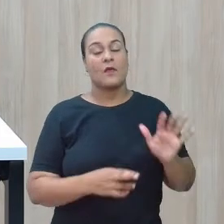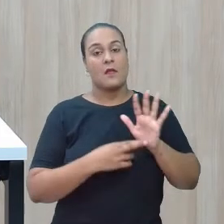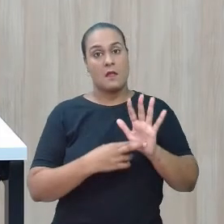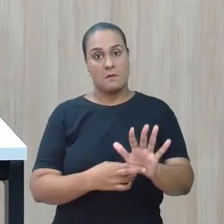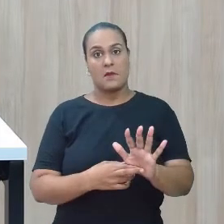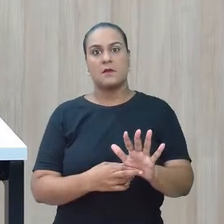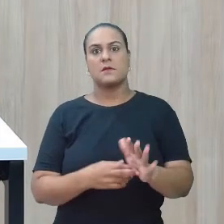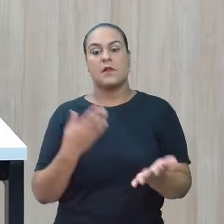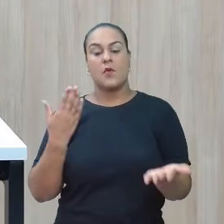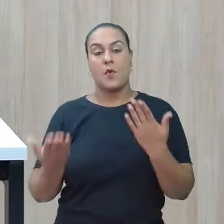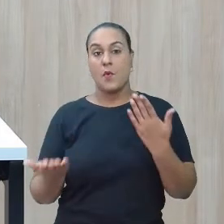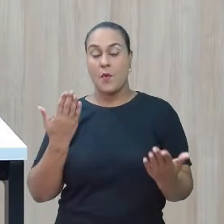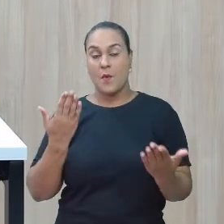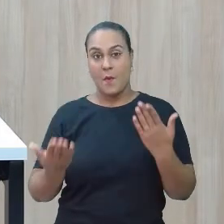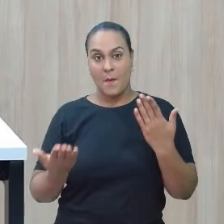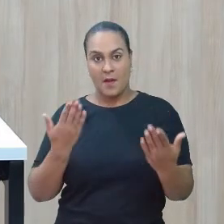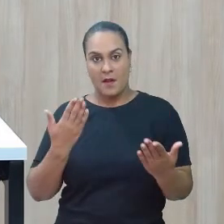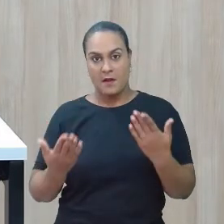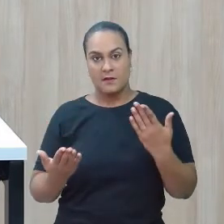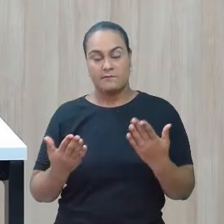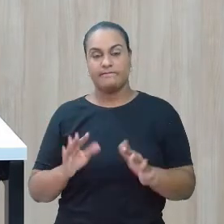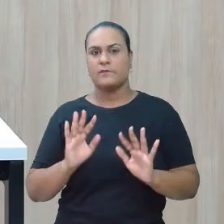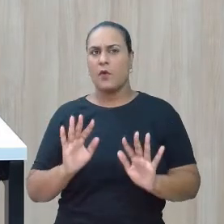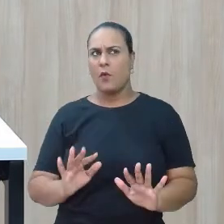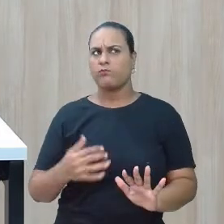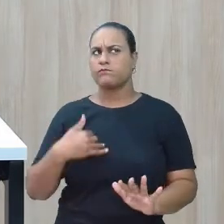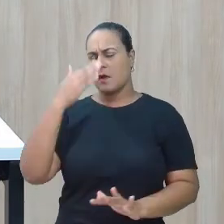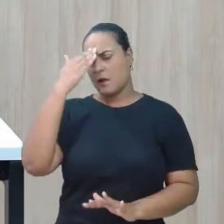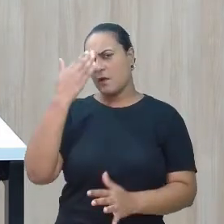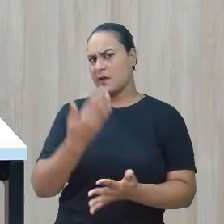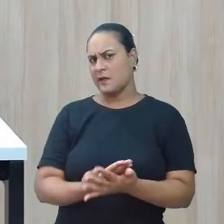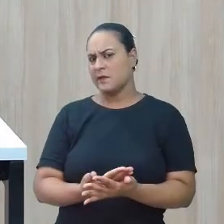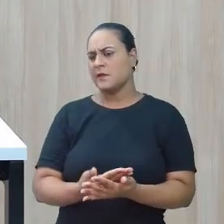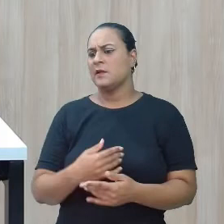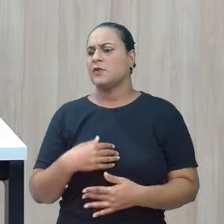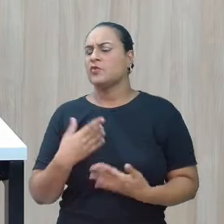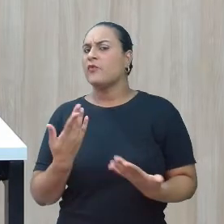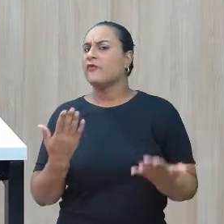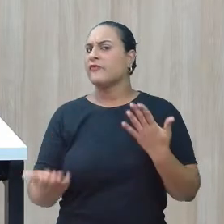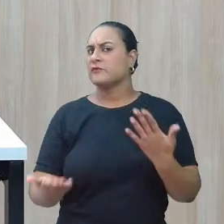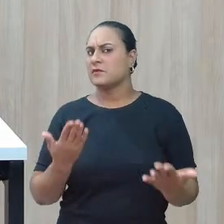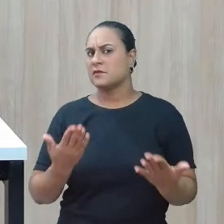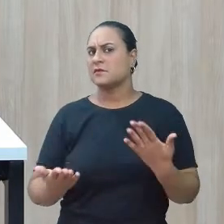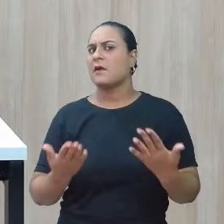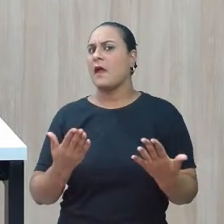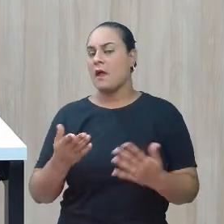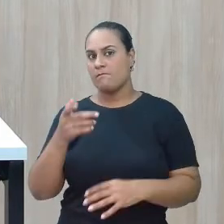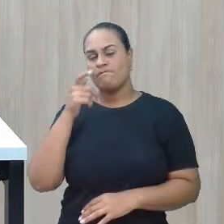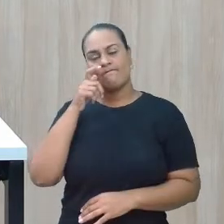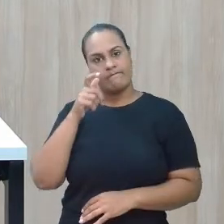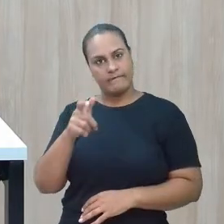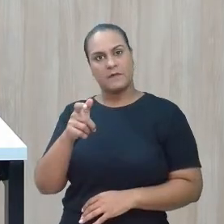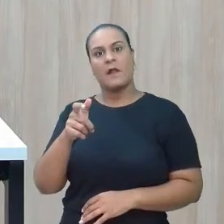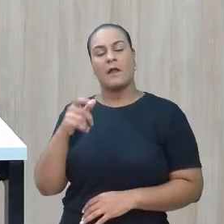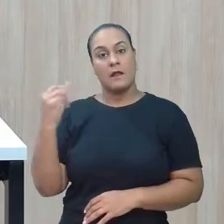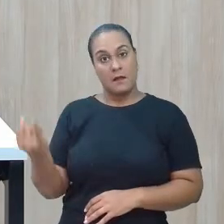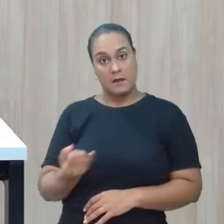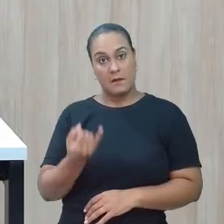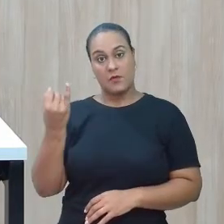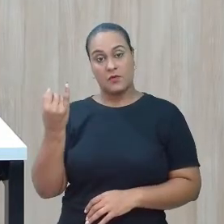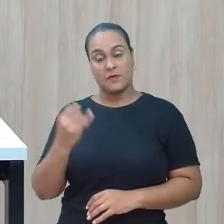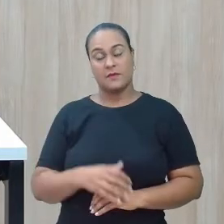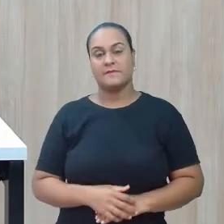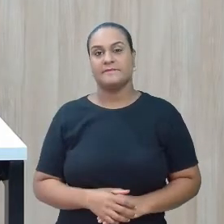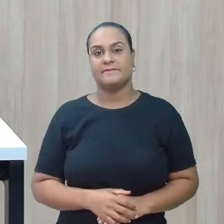É uma comparação, gente. Eu acredito que estudar com comparações é muito interessante, é muito importante.